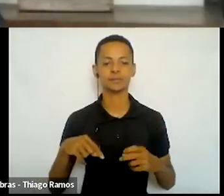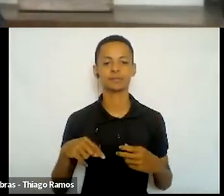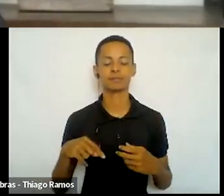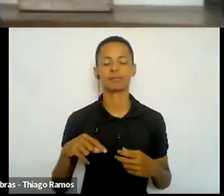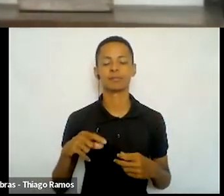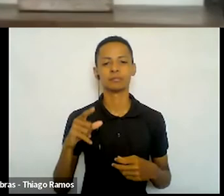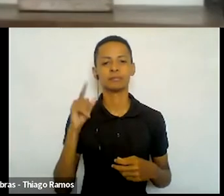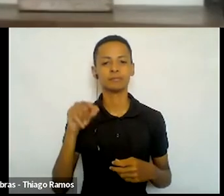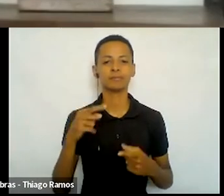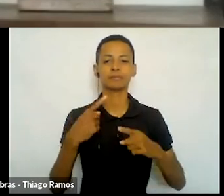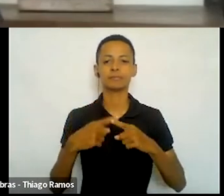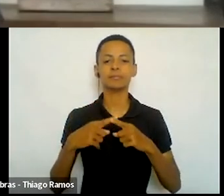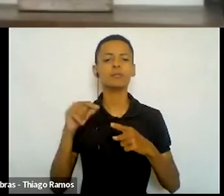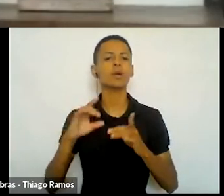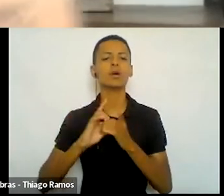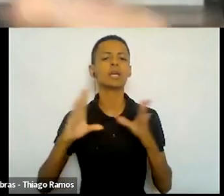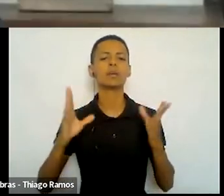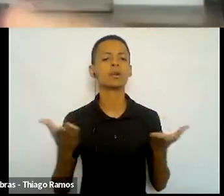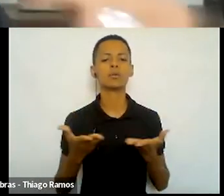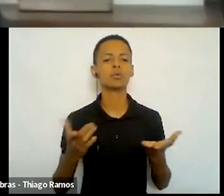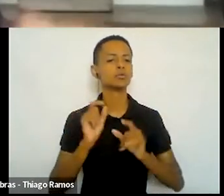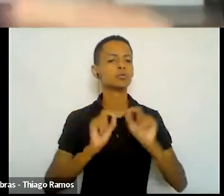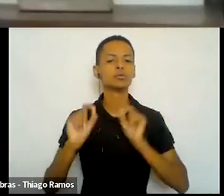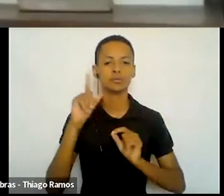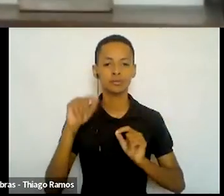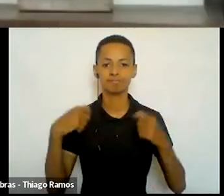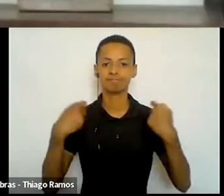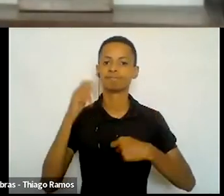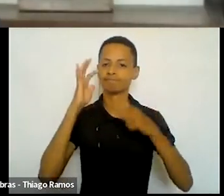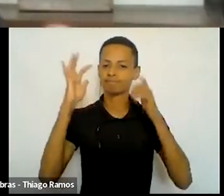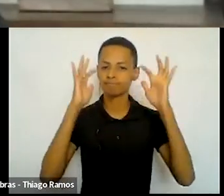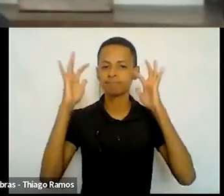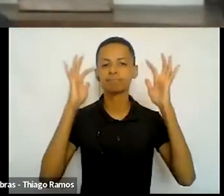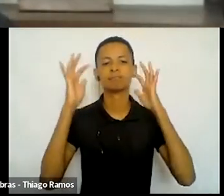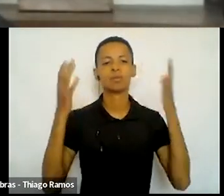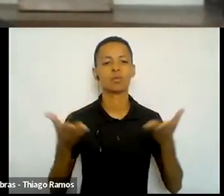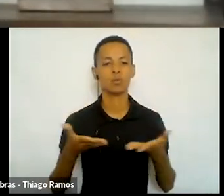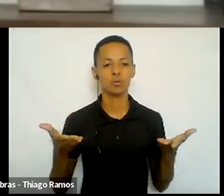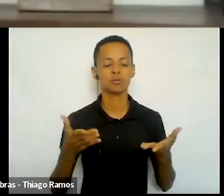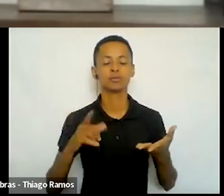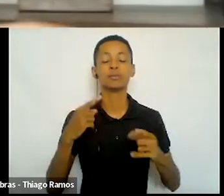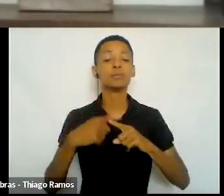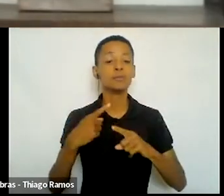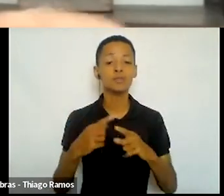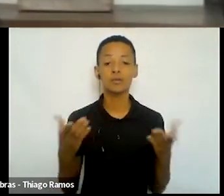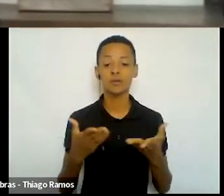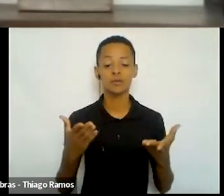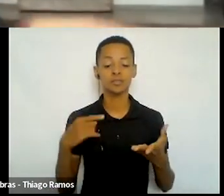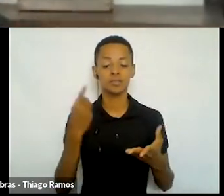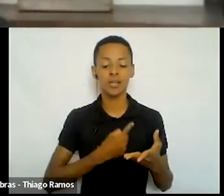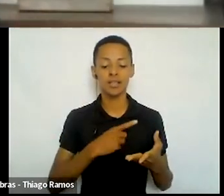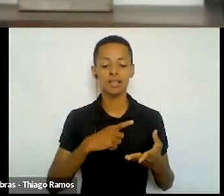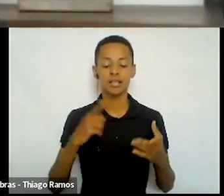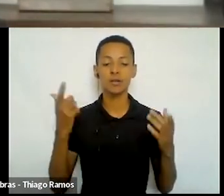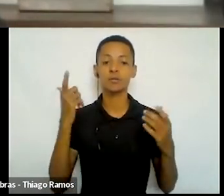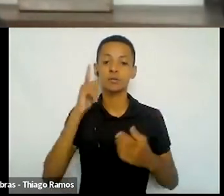que é a democracia hoje? A gente tem que repensar o que é a democracia hoje, porque hoje nós temos condições de ter participações mais efetivas